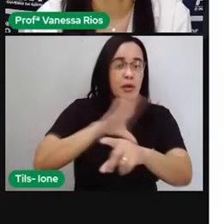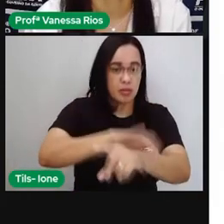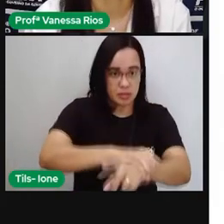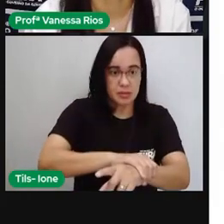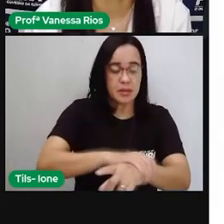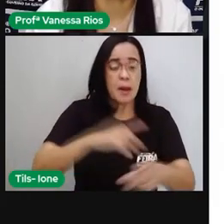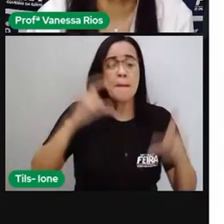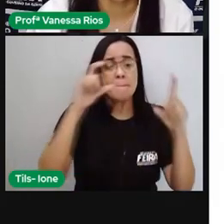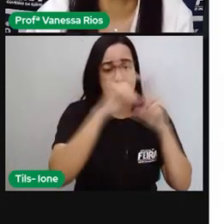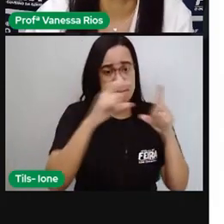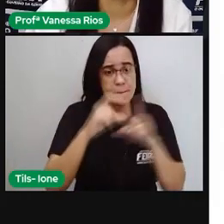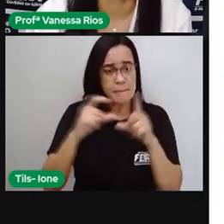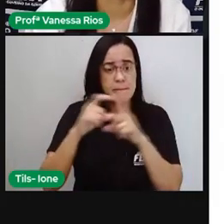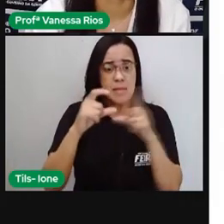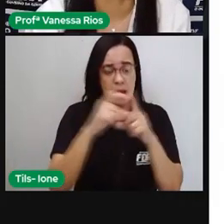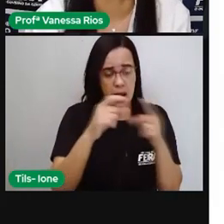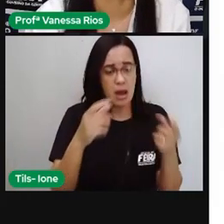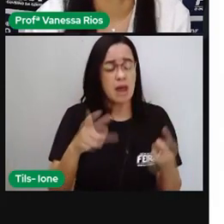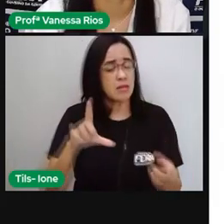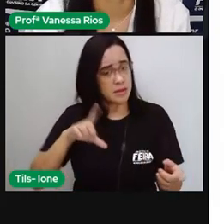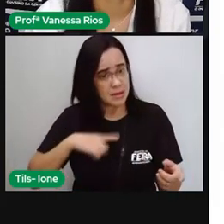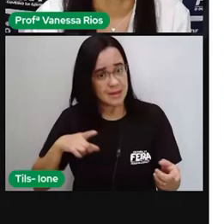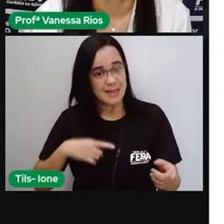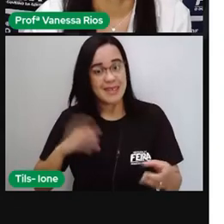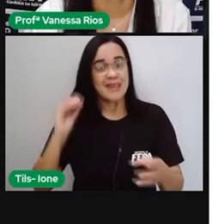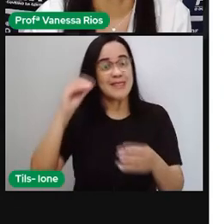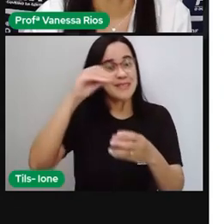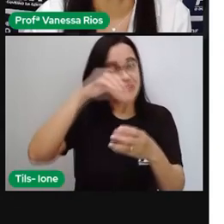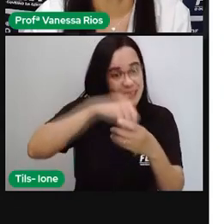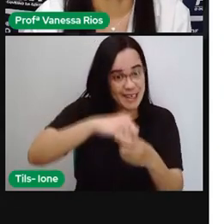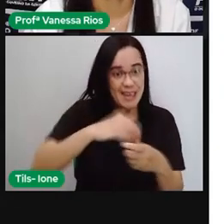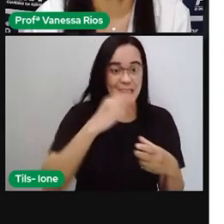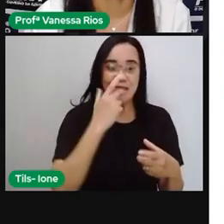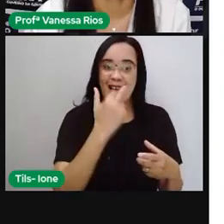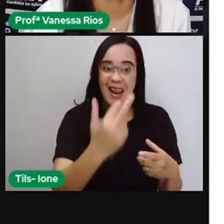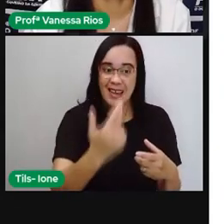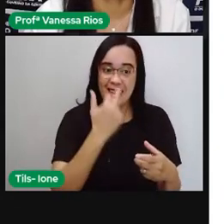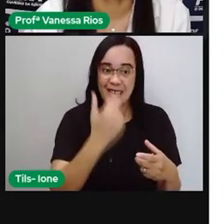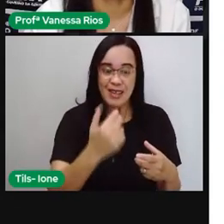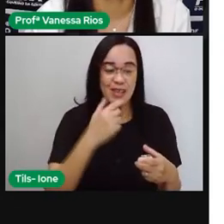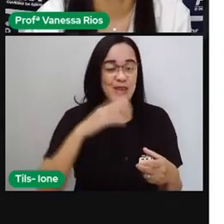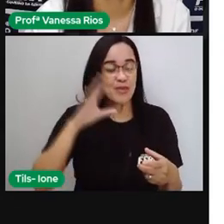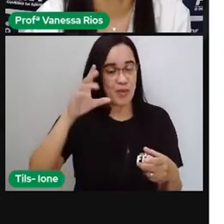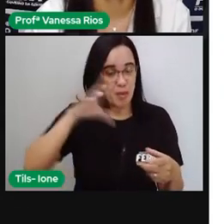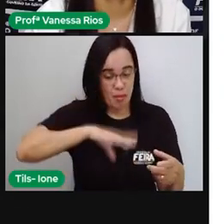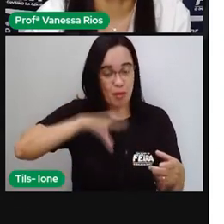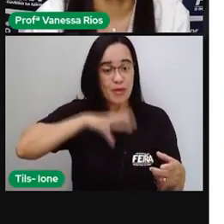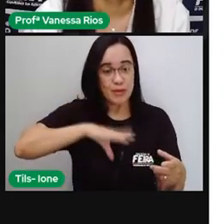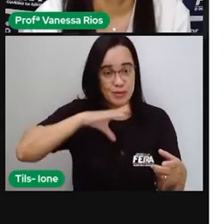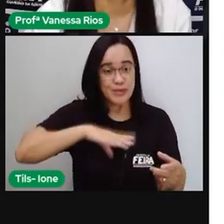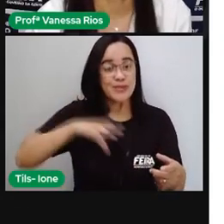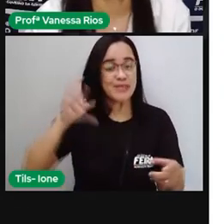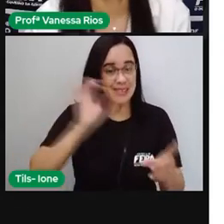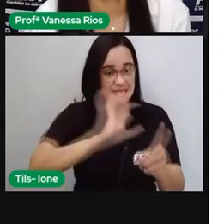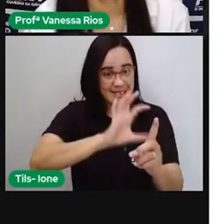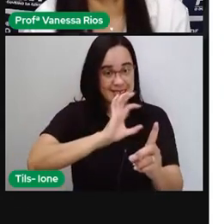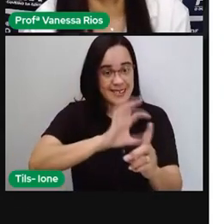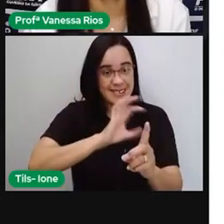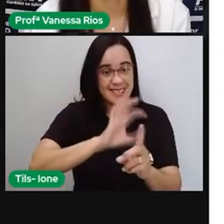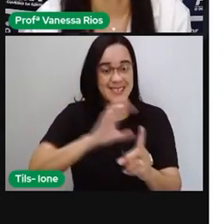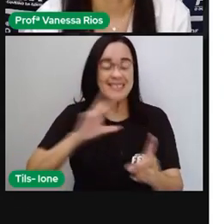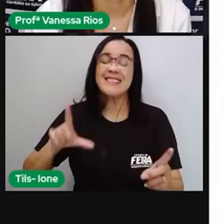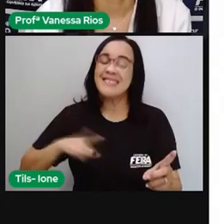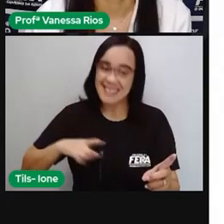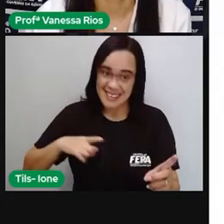tupi, fazendo parte da nossa língua portuguesa, né? A gente percebe essa interferência, essa influência, não só na